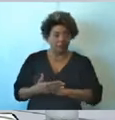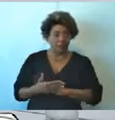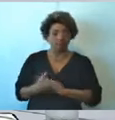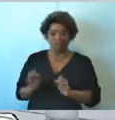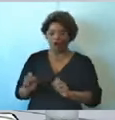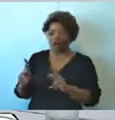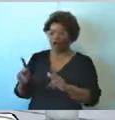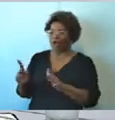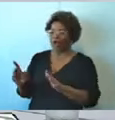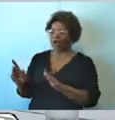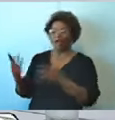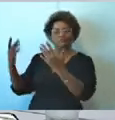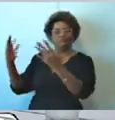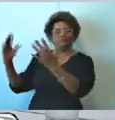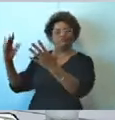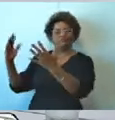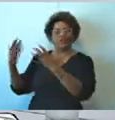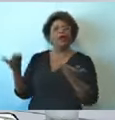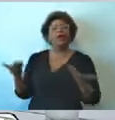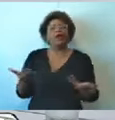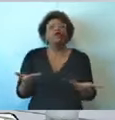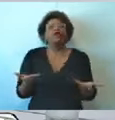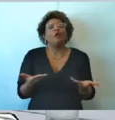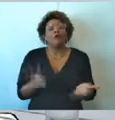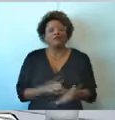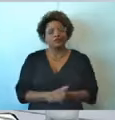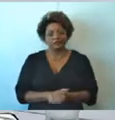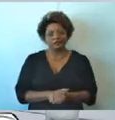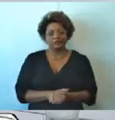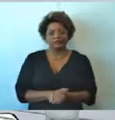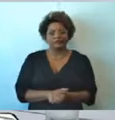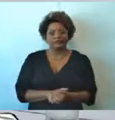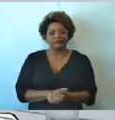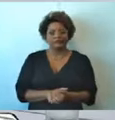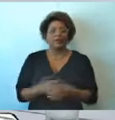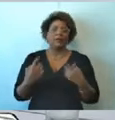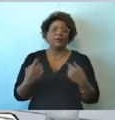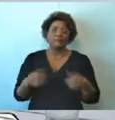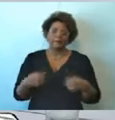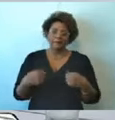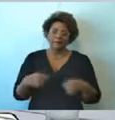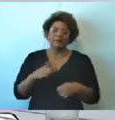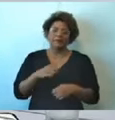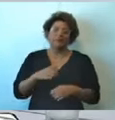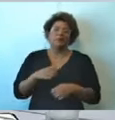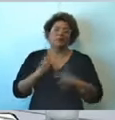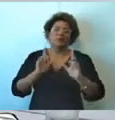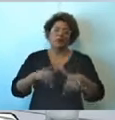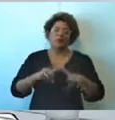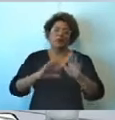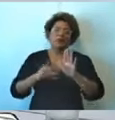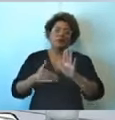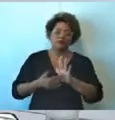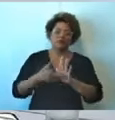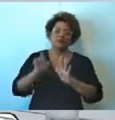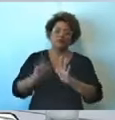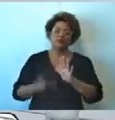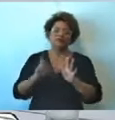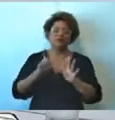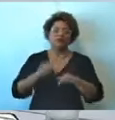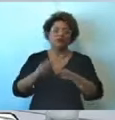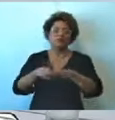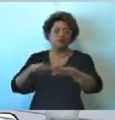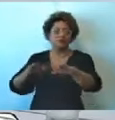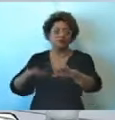aqui, nós todos somos responsáveis por isso, de achar espaço para todo mundo que compõe o trânsito e vão cada vez mais jogando os motoqueiros